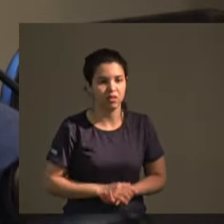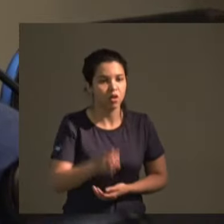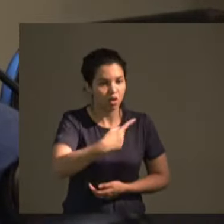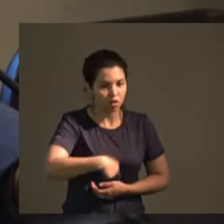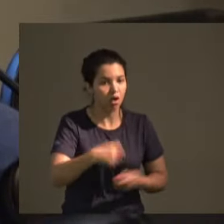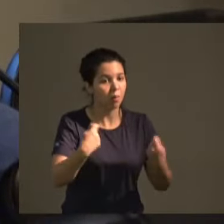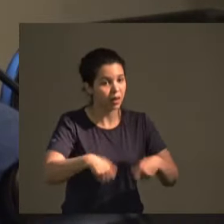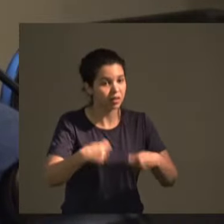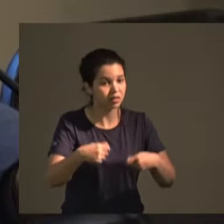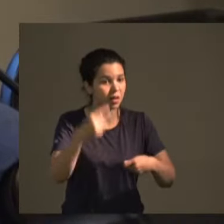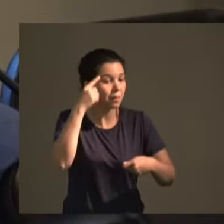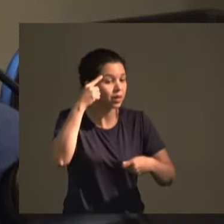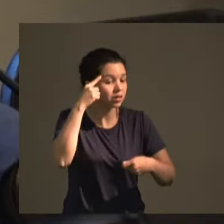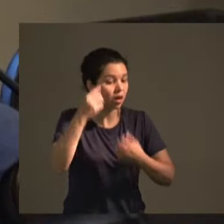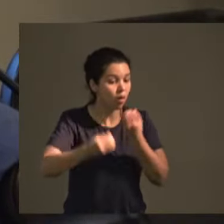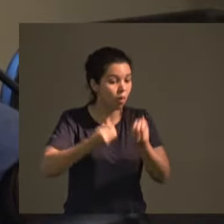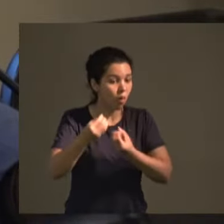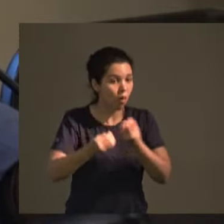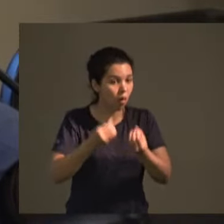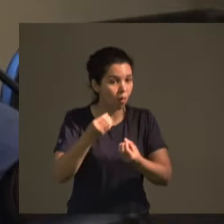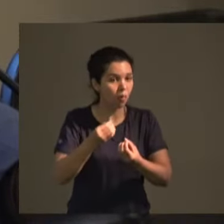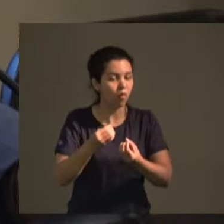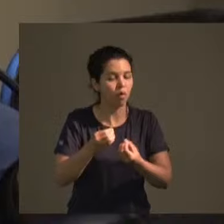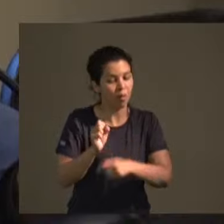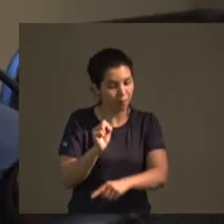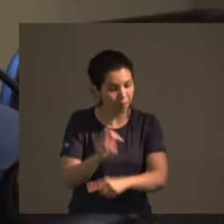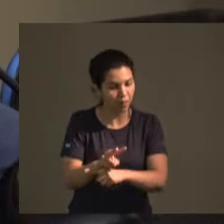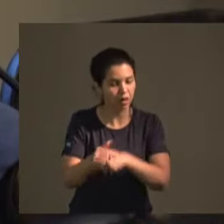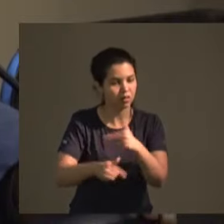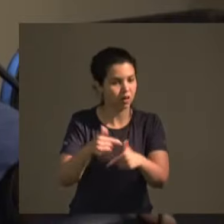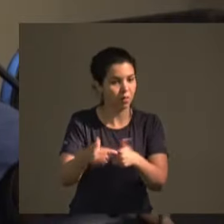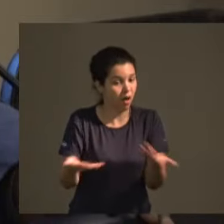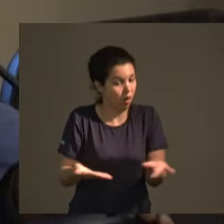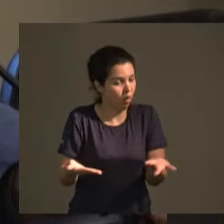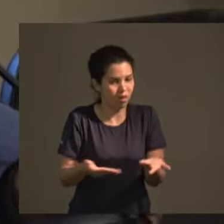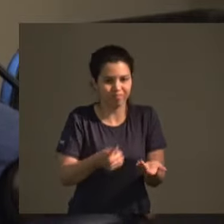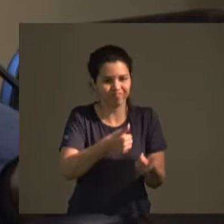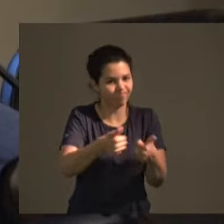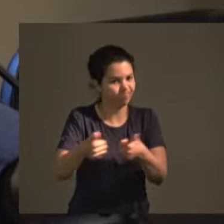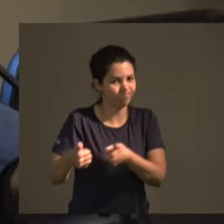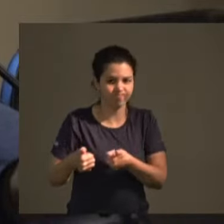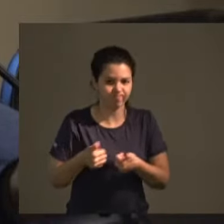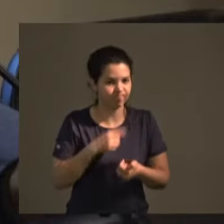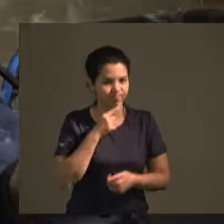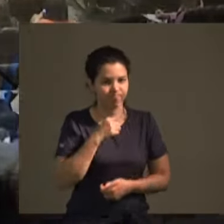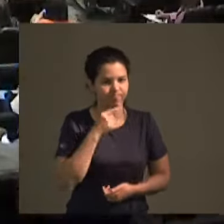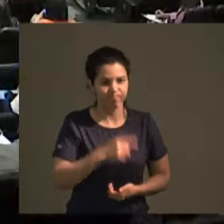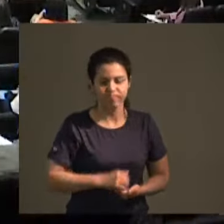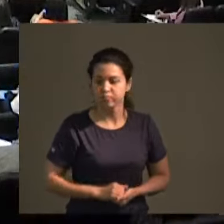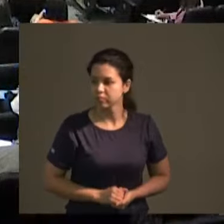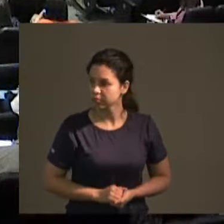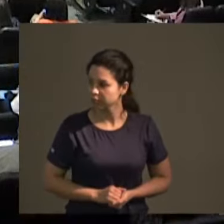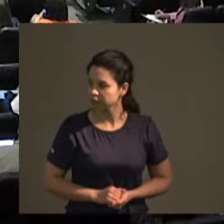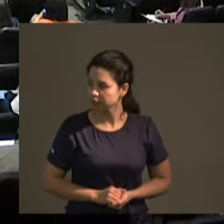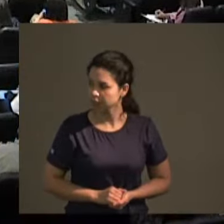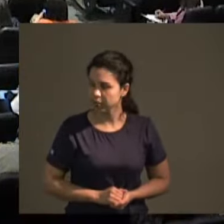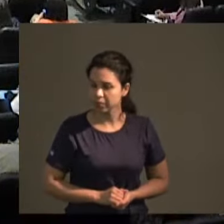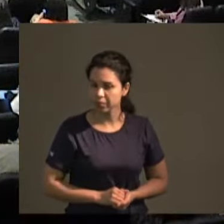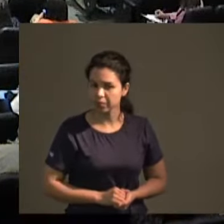empregar as pessoas com deficiência. Da forma que estamos fazendo, não está sendo eficaz. Próximo.